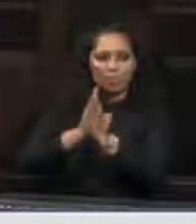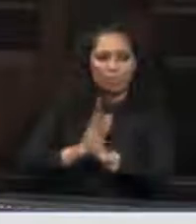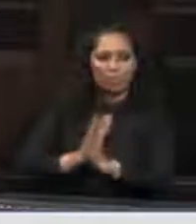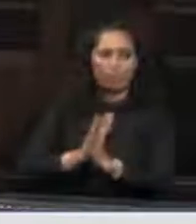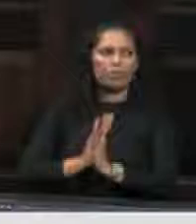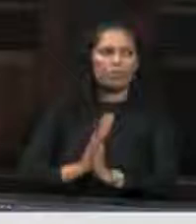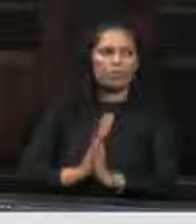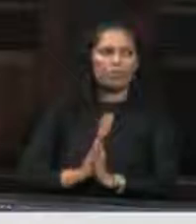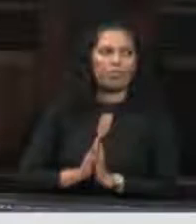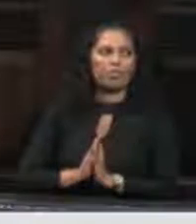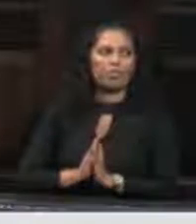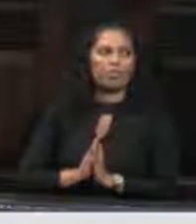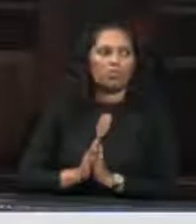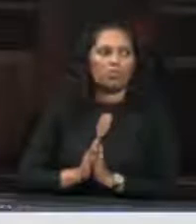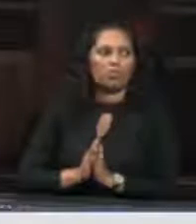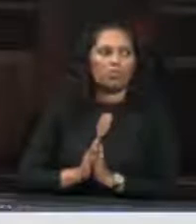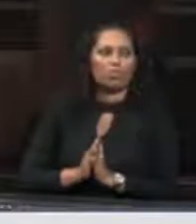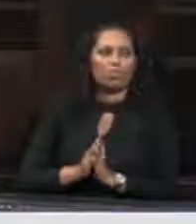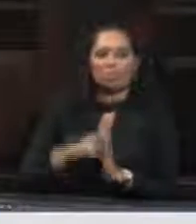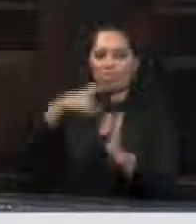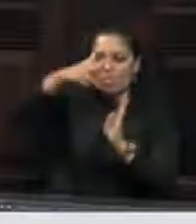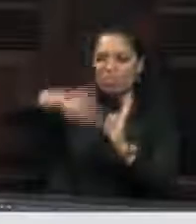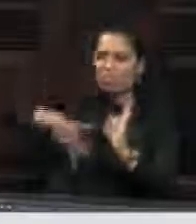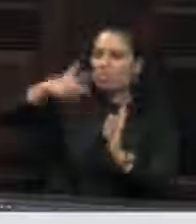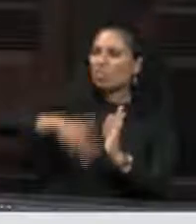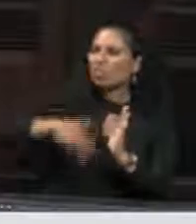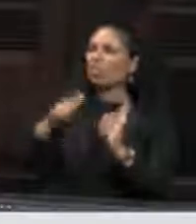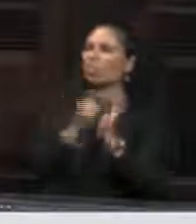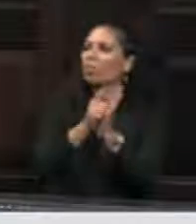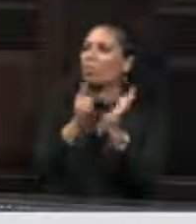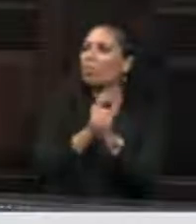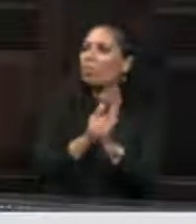e quero que realmente seja lido aí a lista